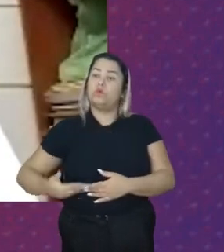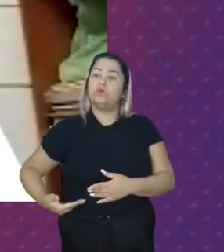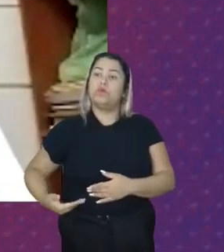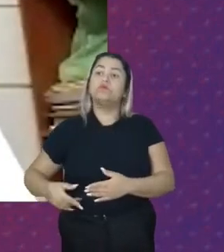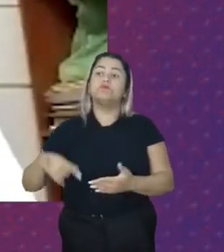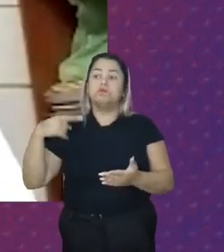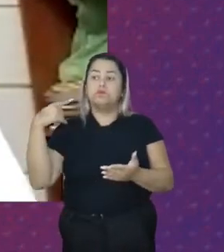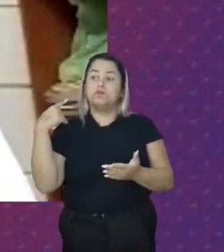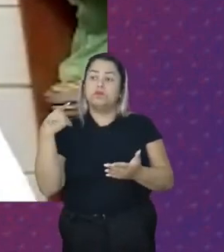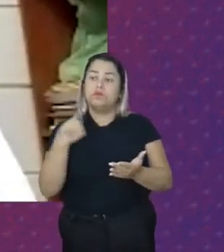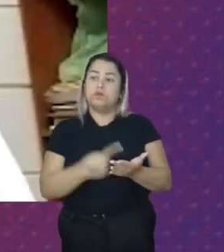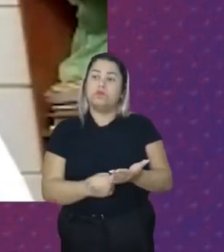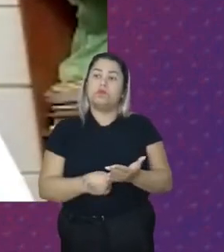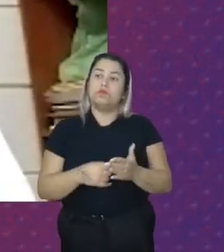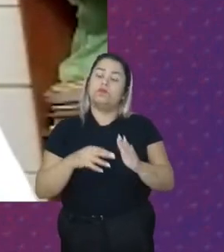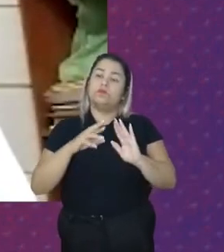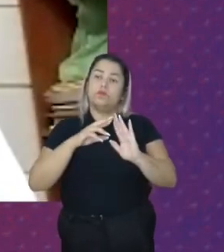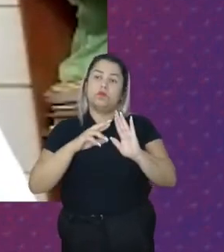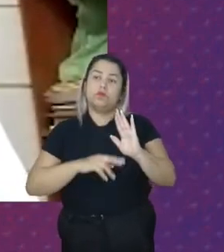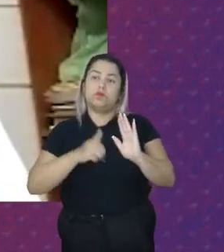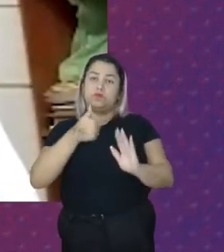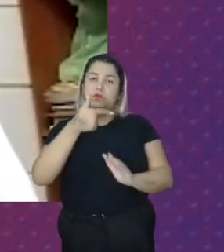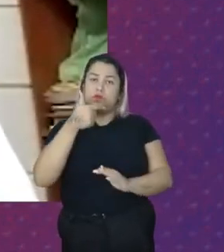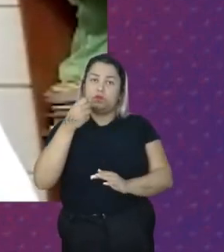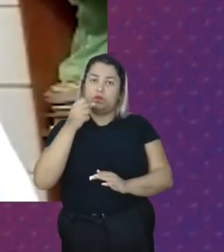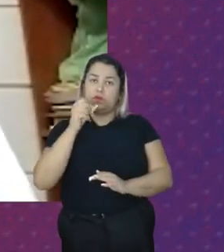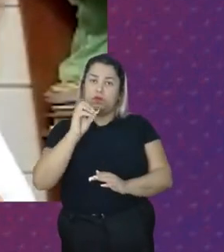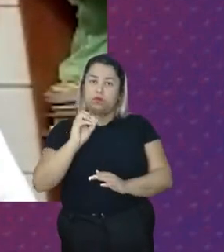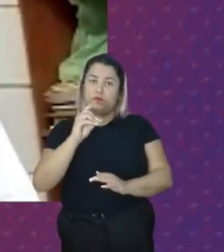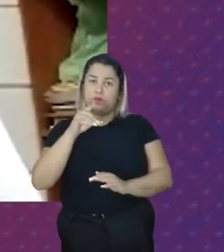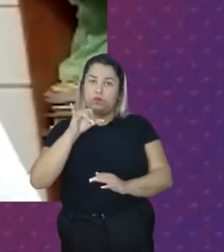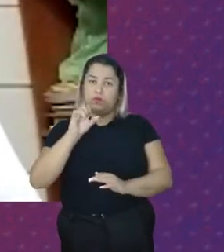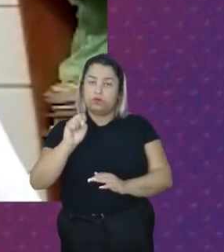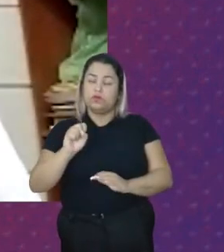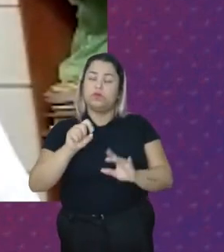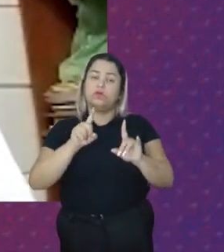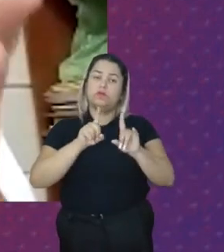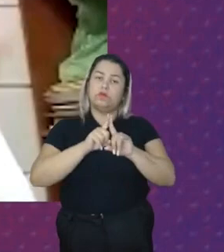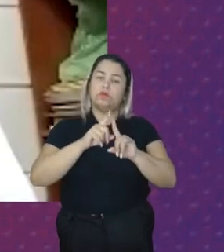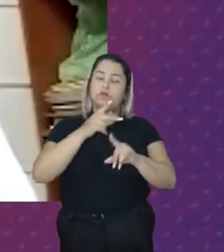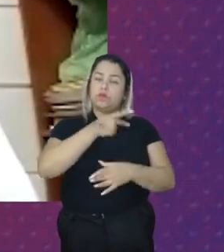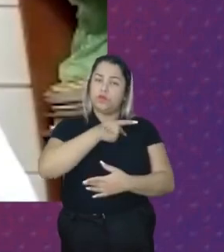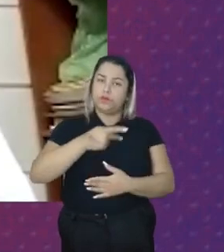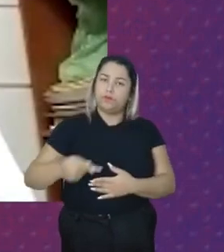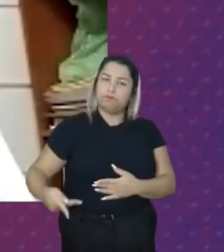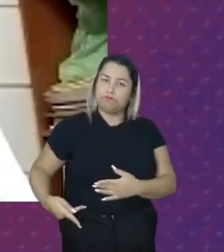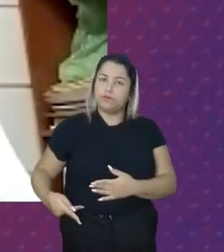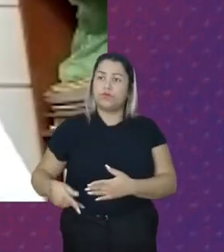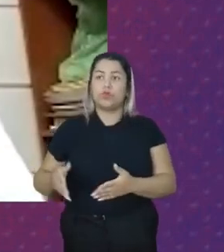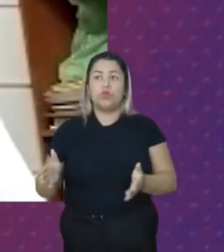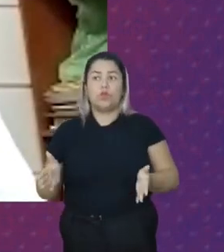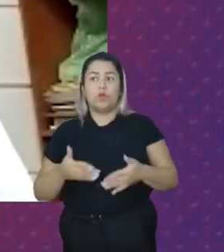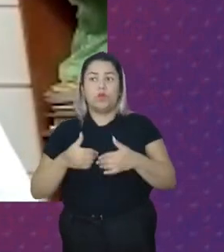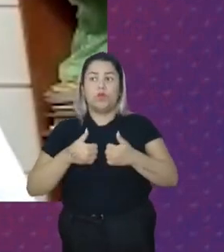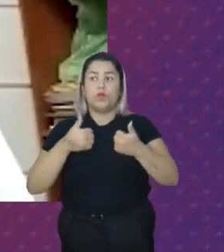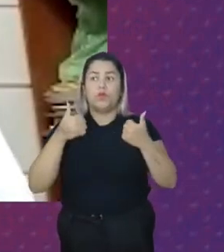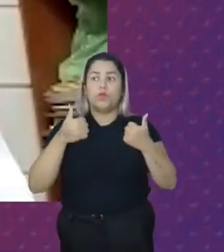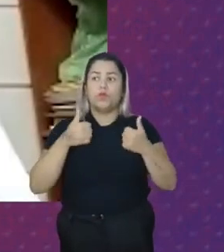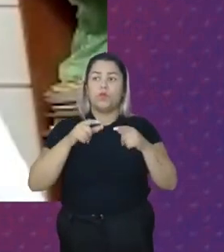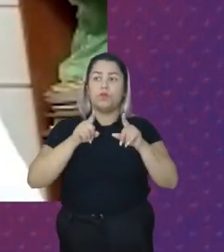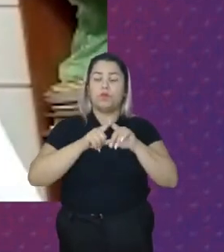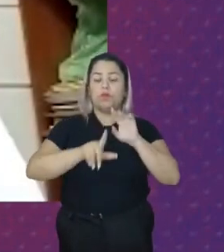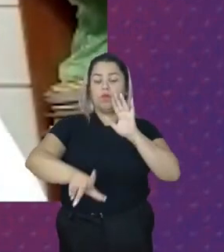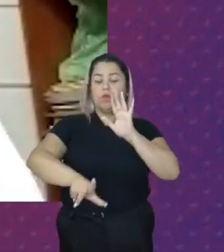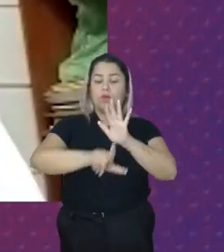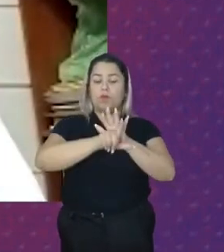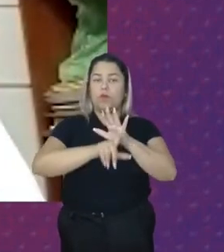Regulamentaria Em 120 dias E aí foram Dois anos E três meses Para reglamentar Entrar em vigor Com a lei